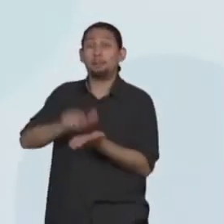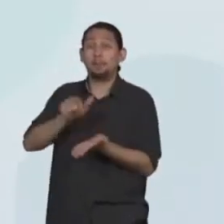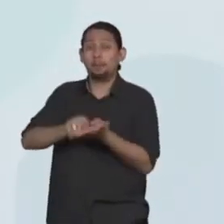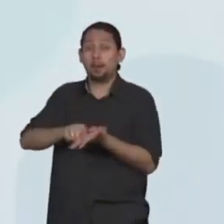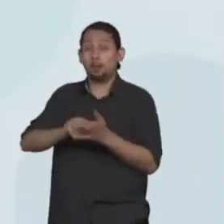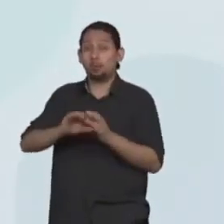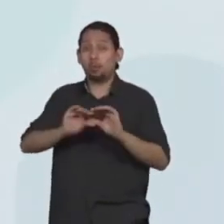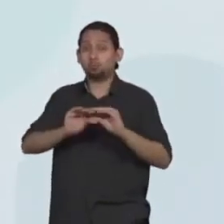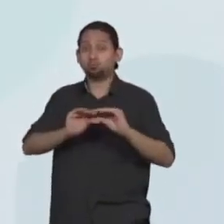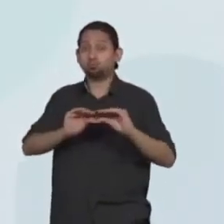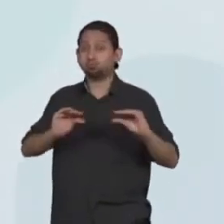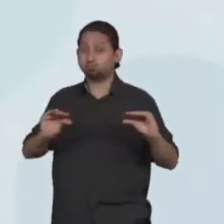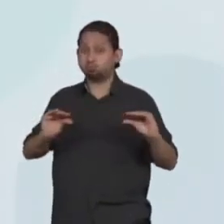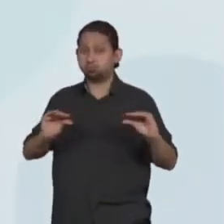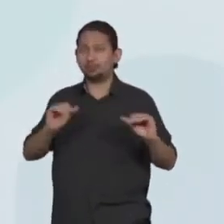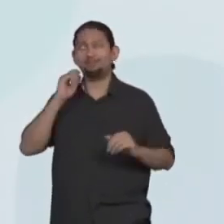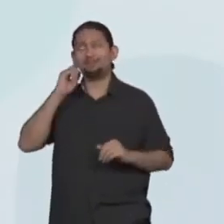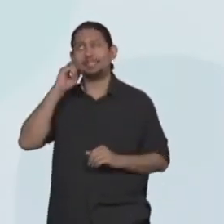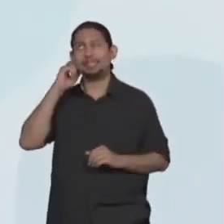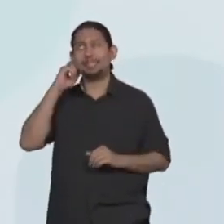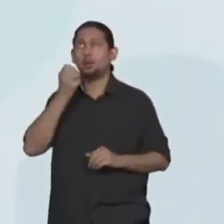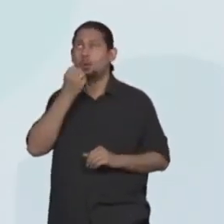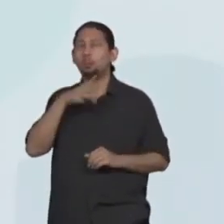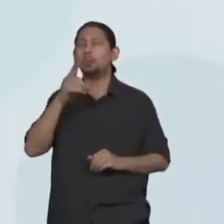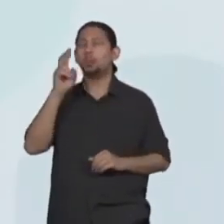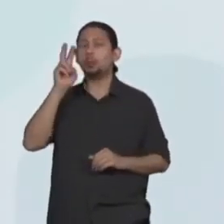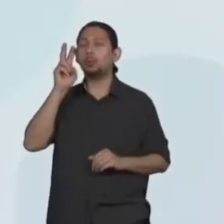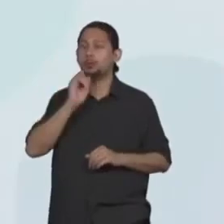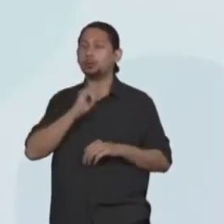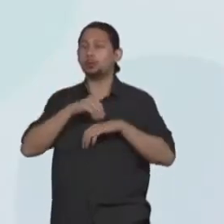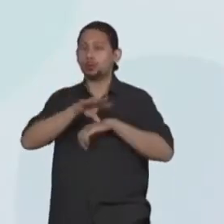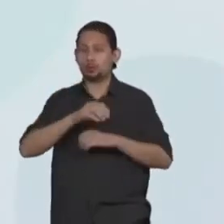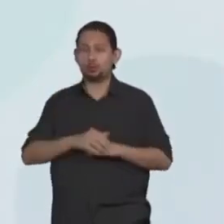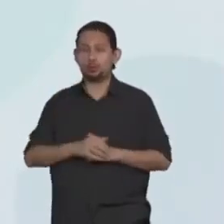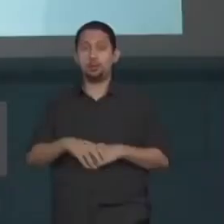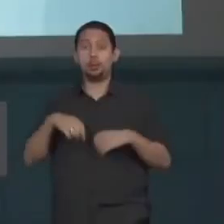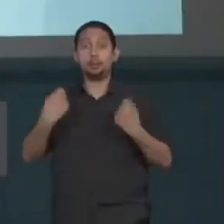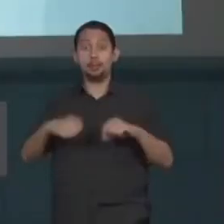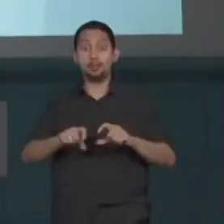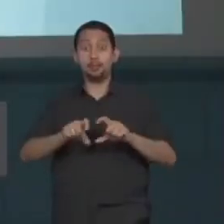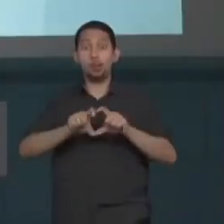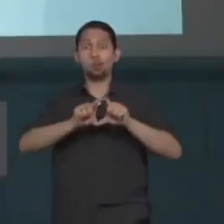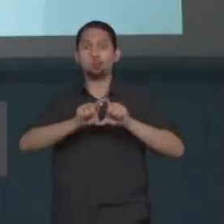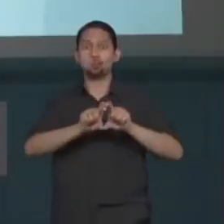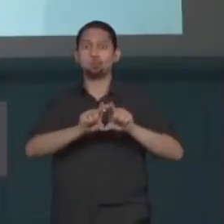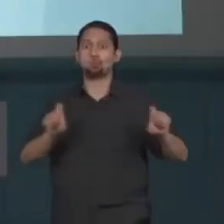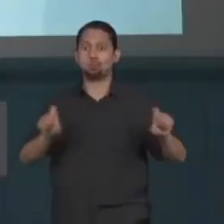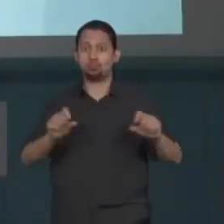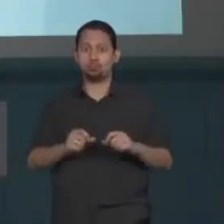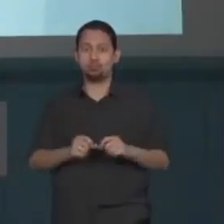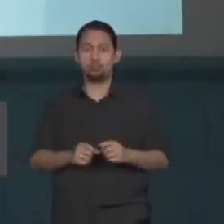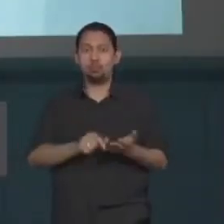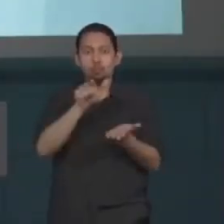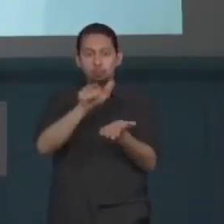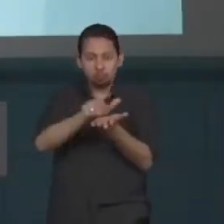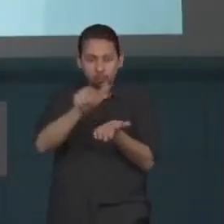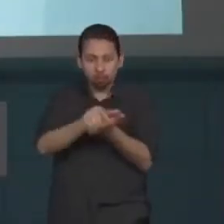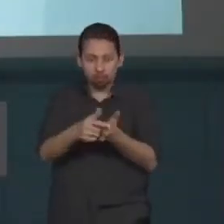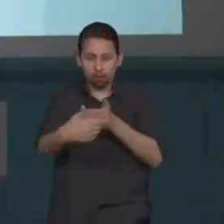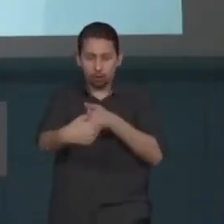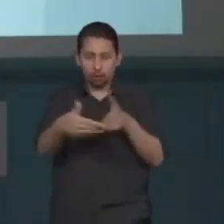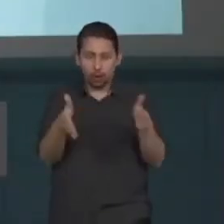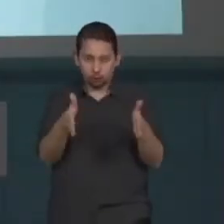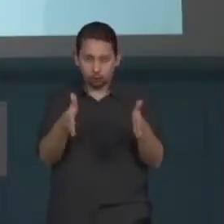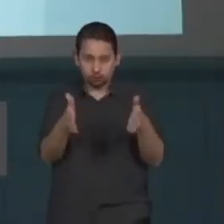então papelão, gente, vou dar uma dica para vocês do papelão. O papelão precisa ser grosso. Se você pegar um papelãozinho fino,